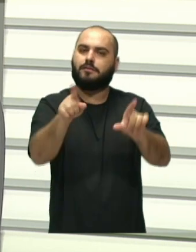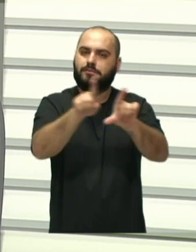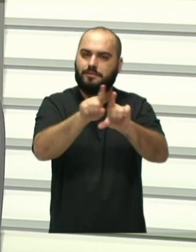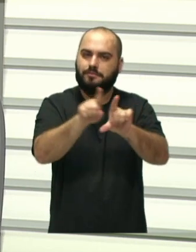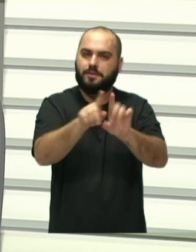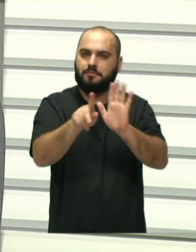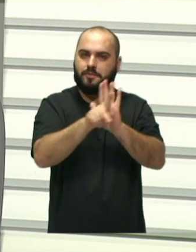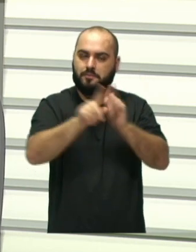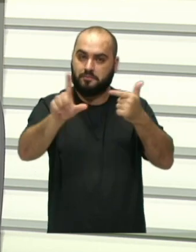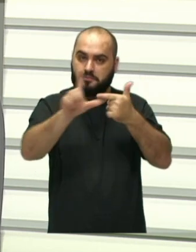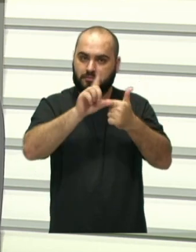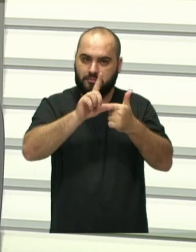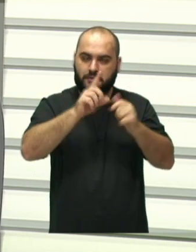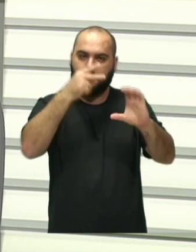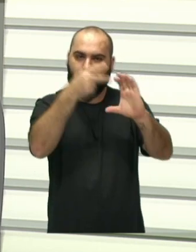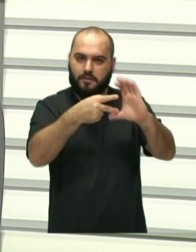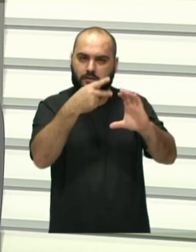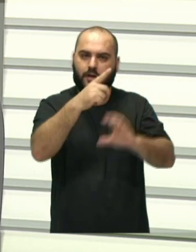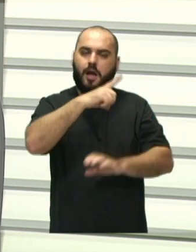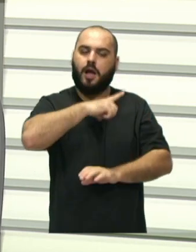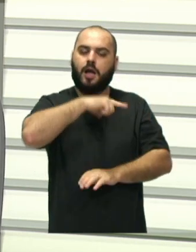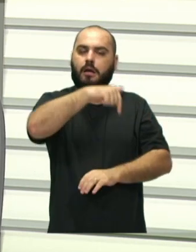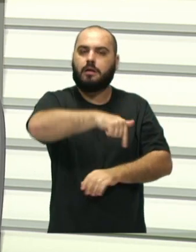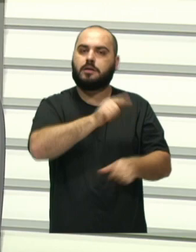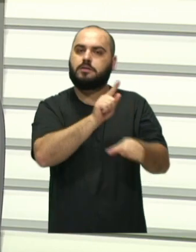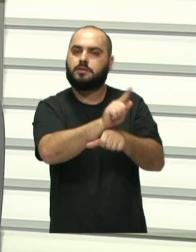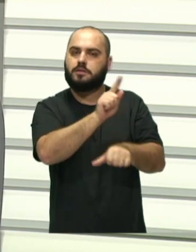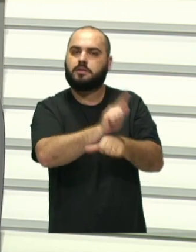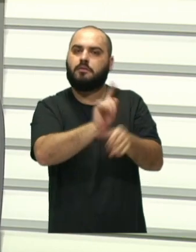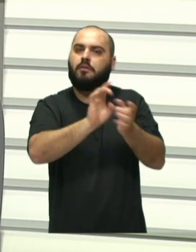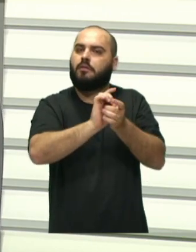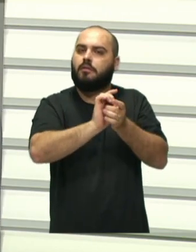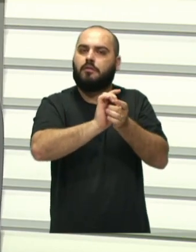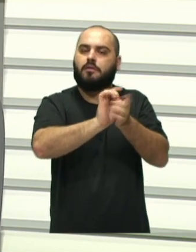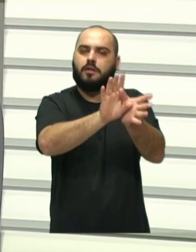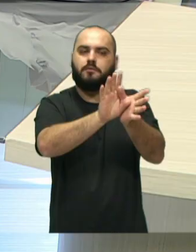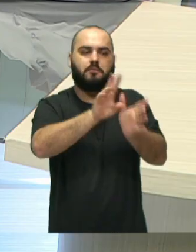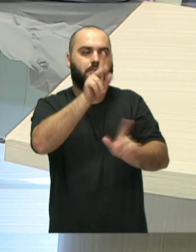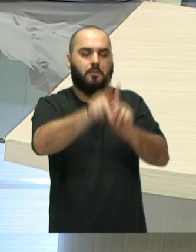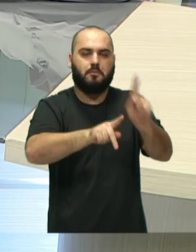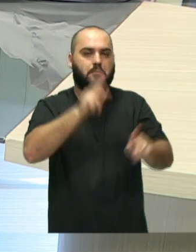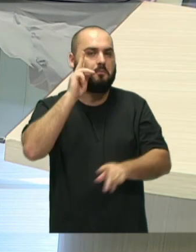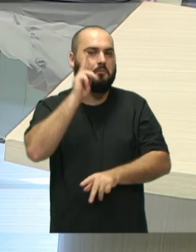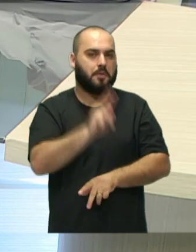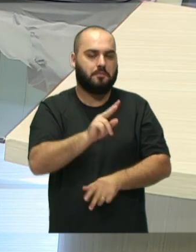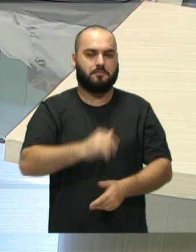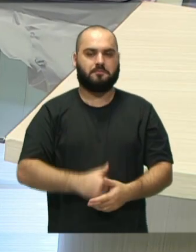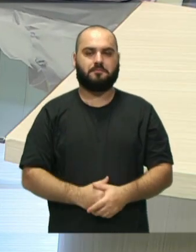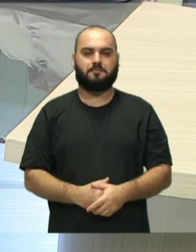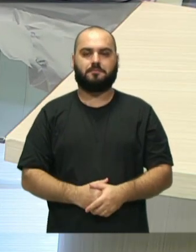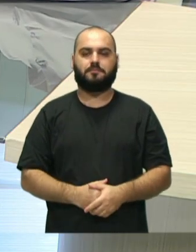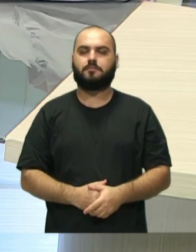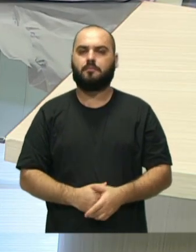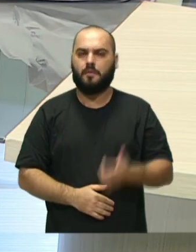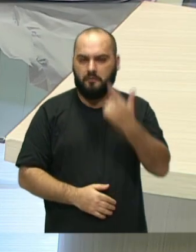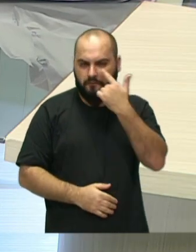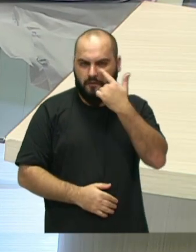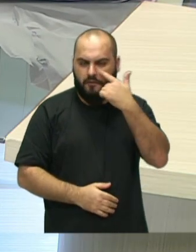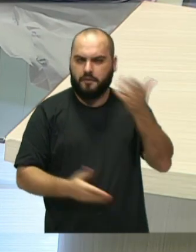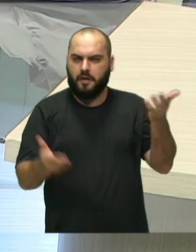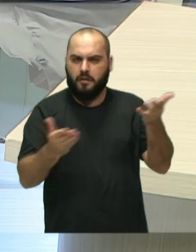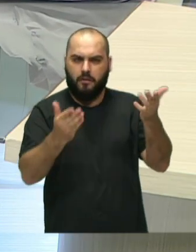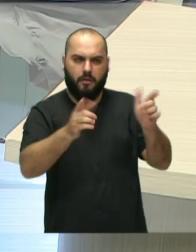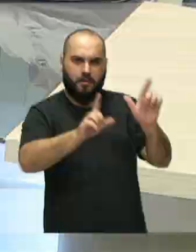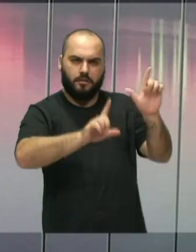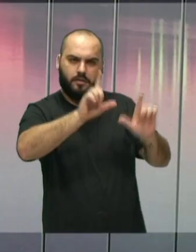poder legislativo a câmara queremos a nossa gestão deixar esse legado para nossa população presente agora a gente vai comprar uma reportagem